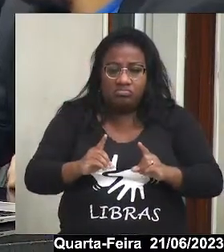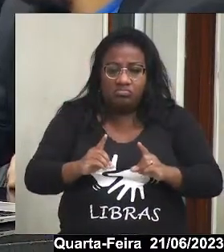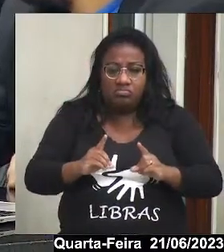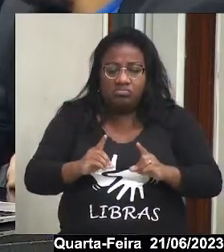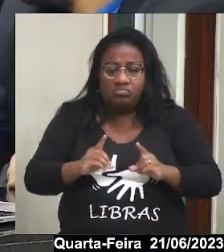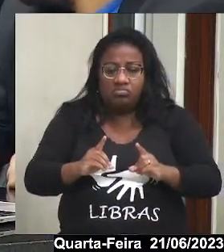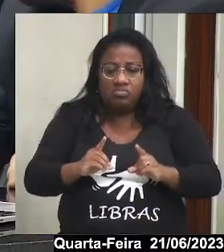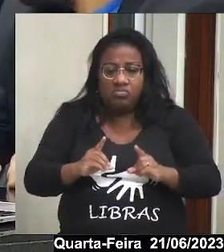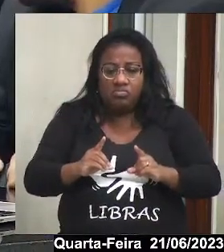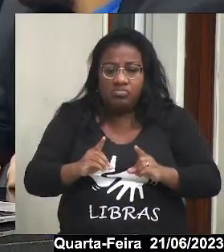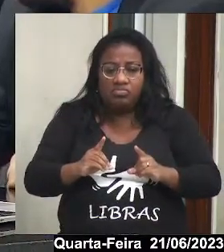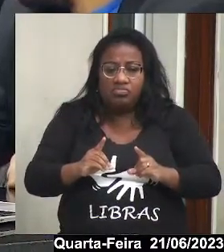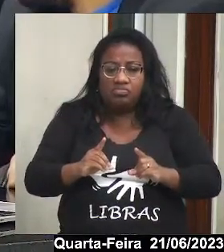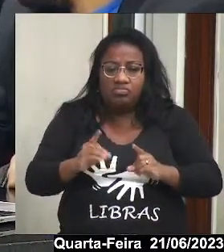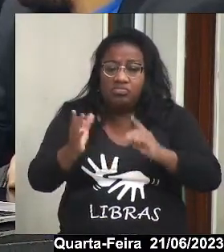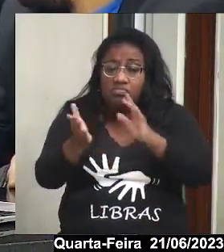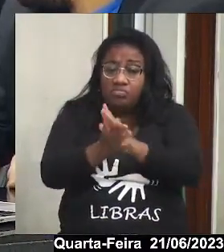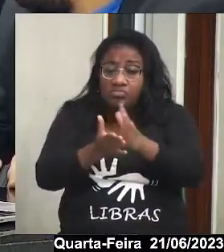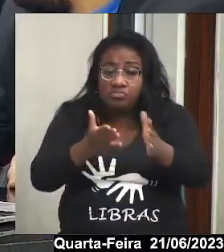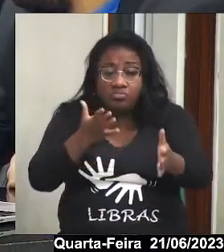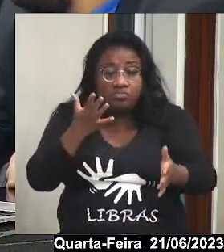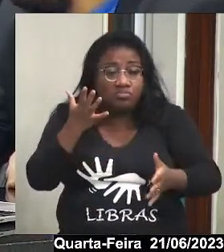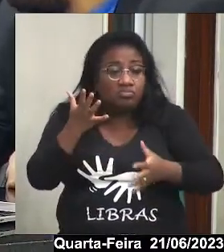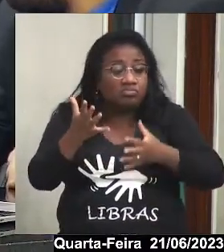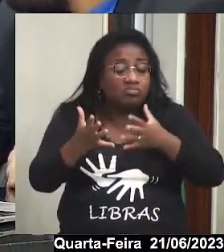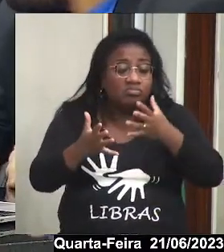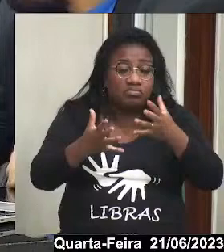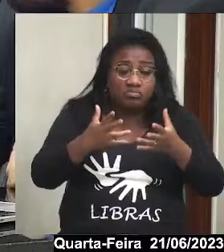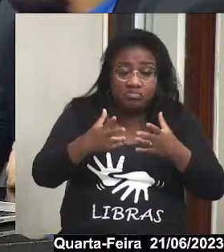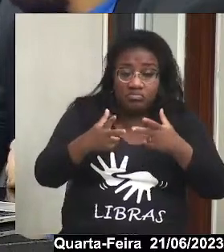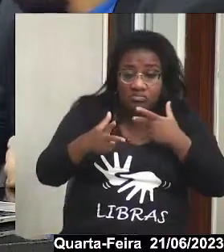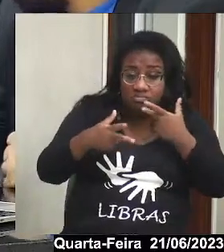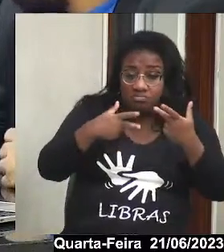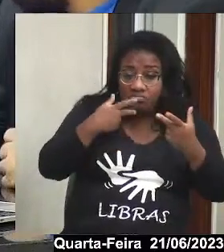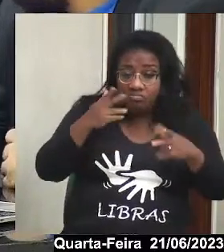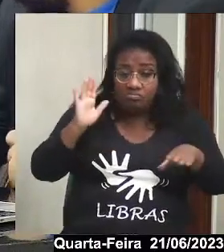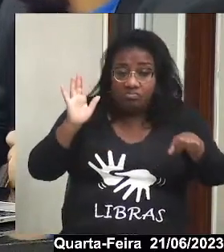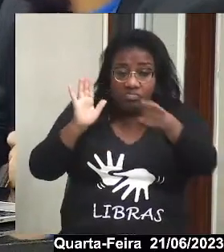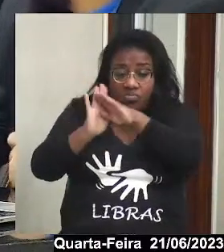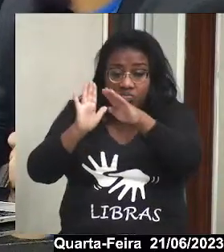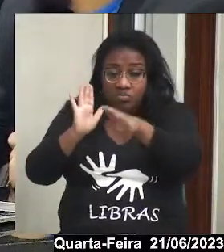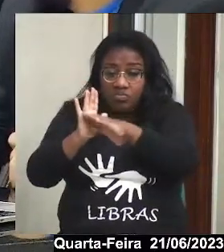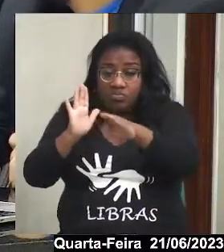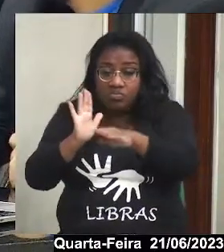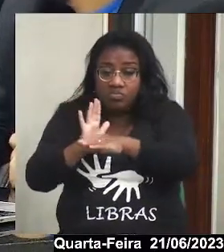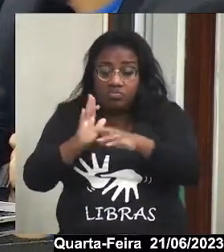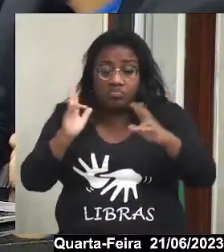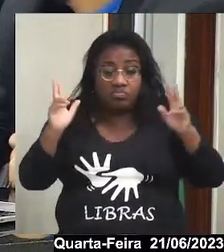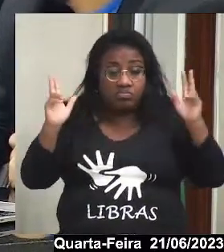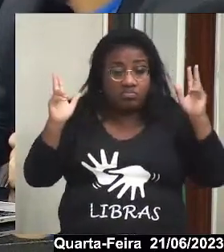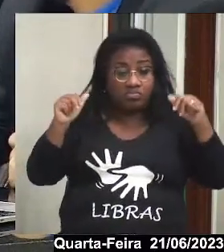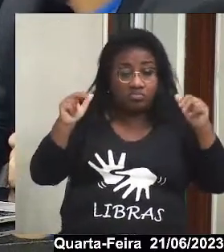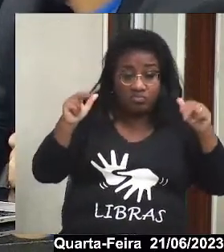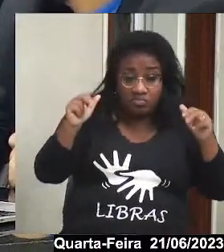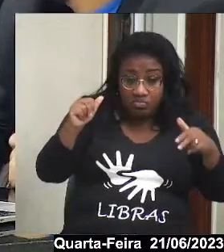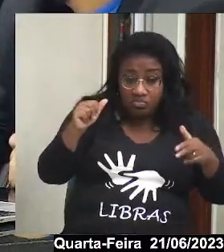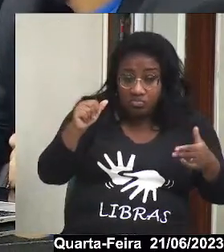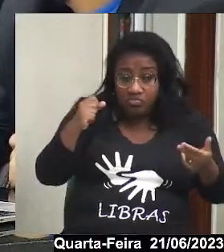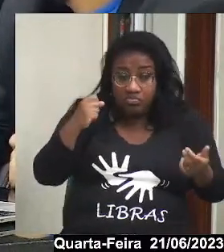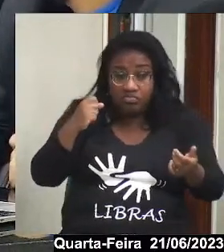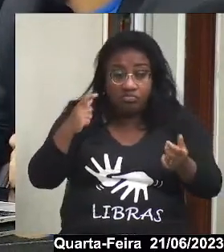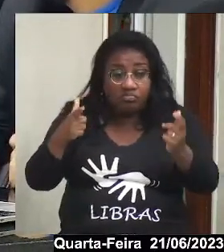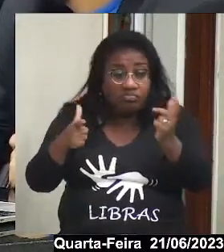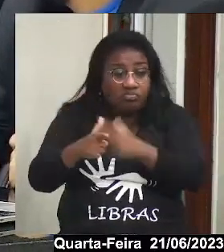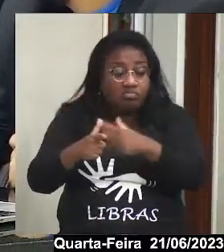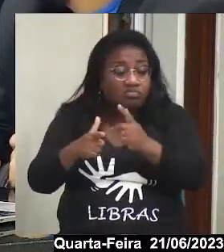Então, assim, ele é excelente ou não? Quando o senhor fala de projeto, que não foi nenhum, não veio nenhum projeto desse